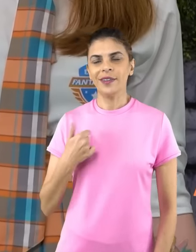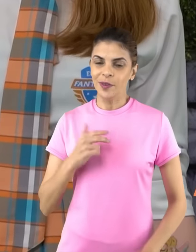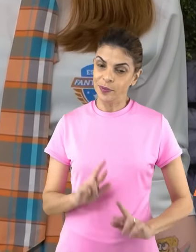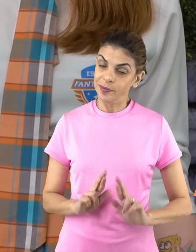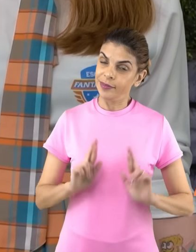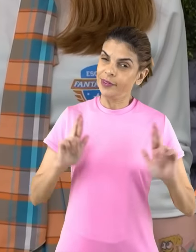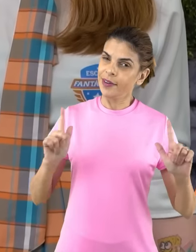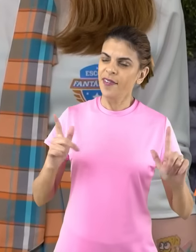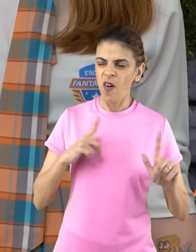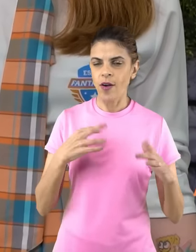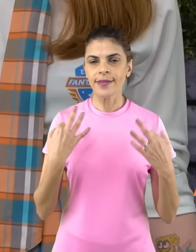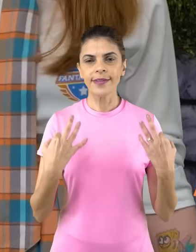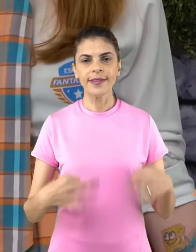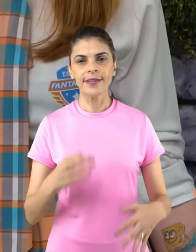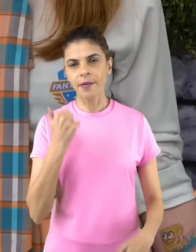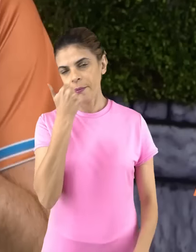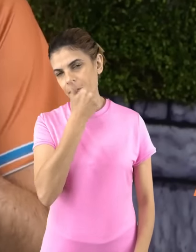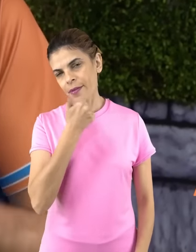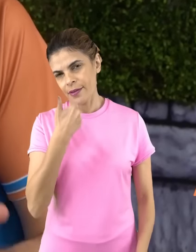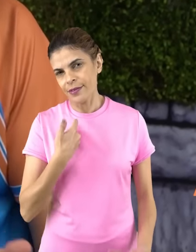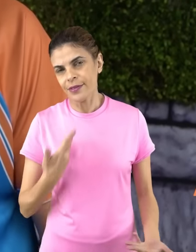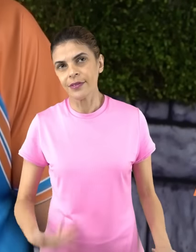diferente Com certeza ele me beijaria